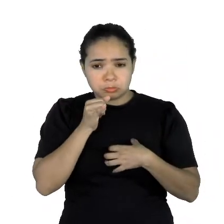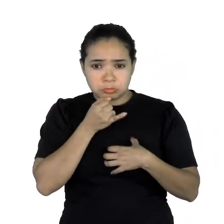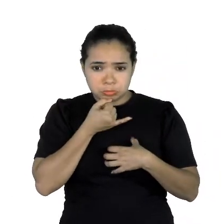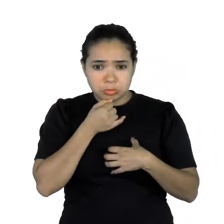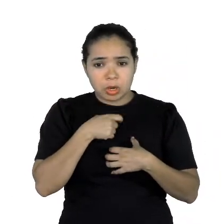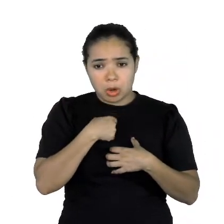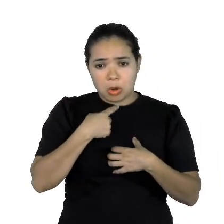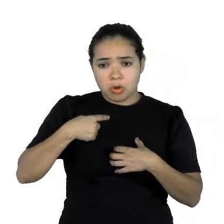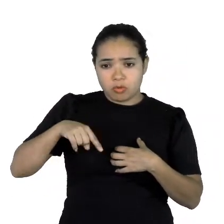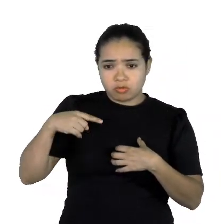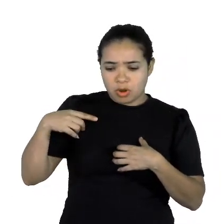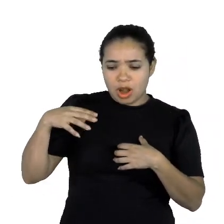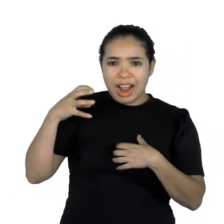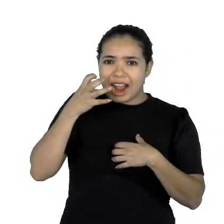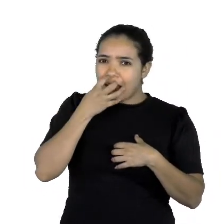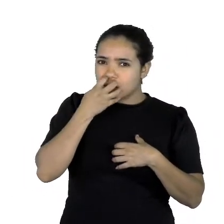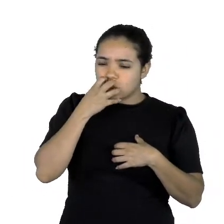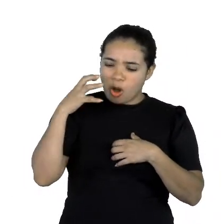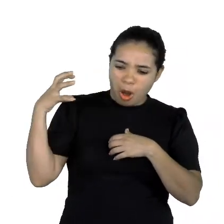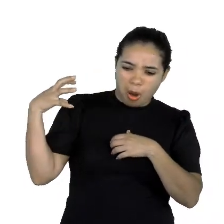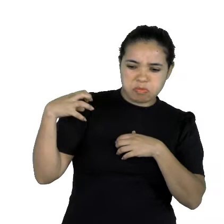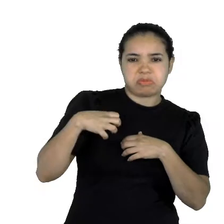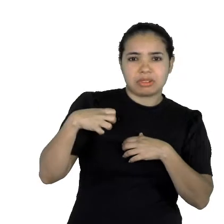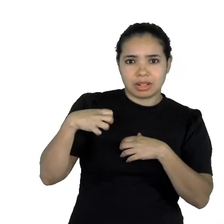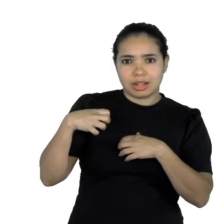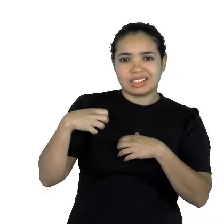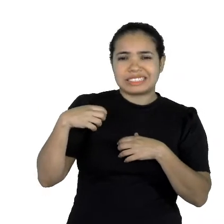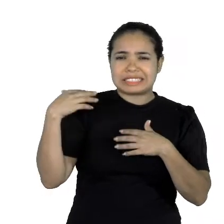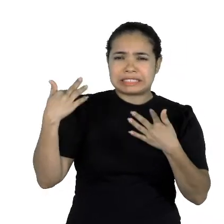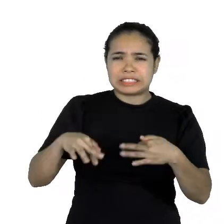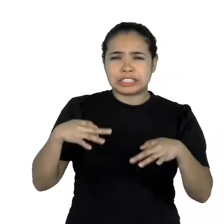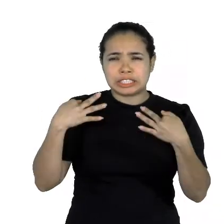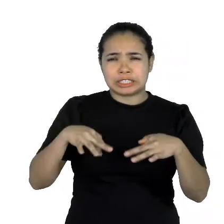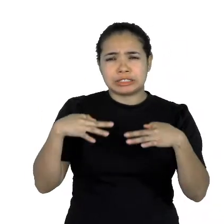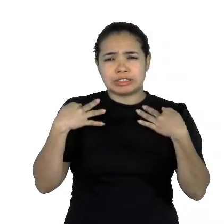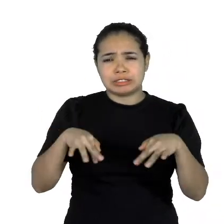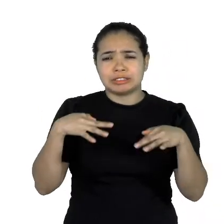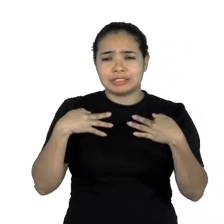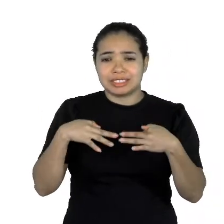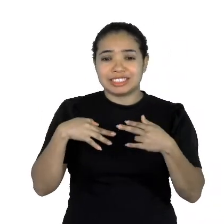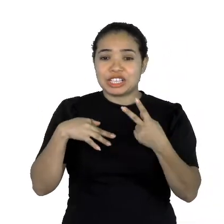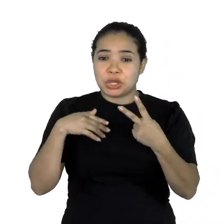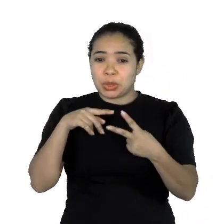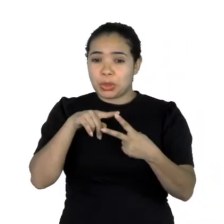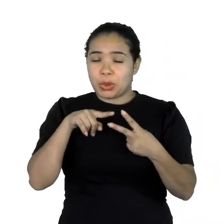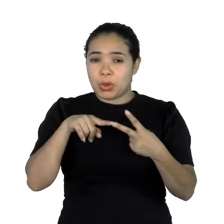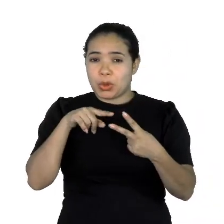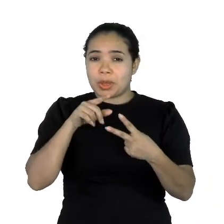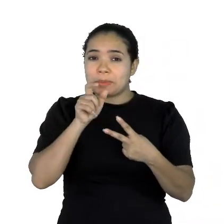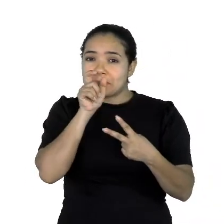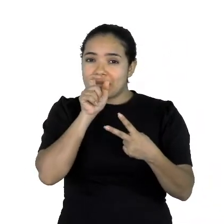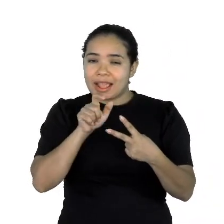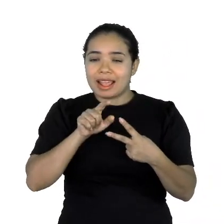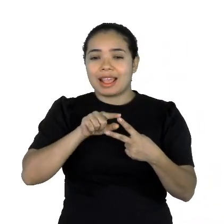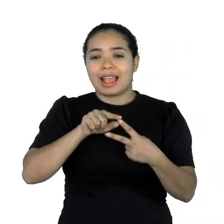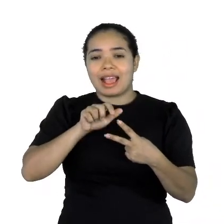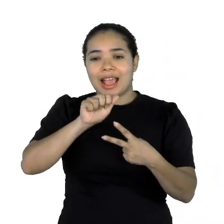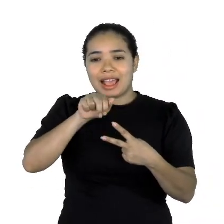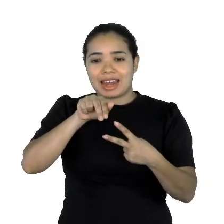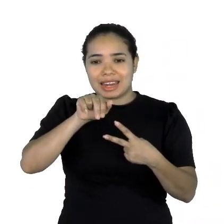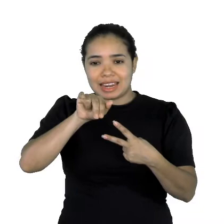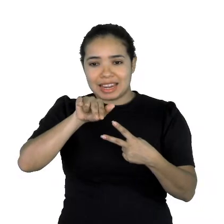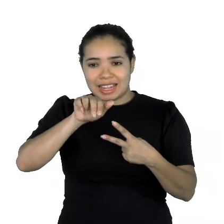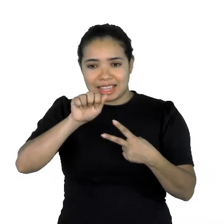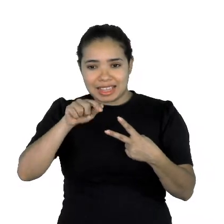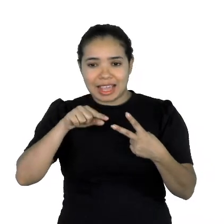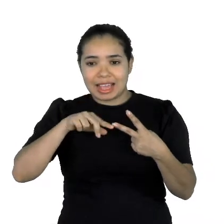fui mordida por um cachorro. Doeu bastante. Eu tenho 2 apelidos, Aninha e Naninha. Tenho uma irmã